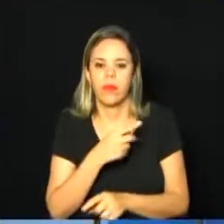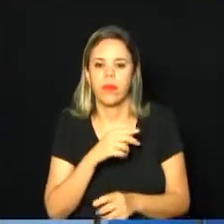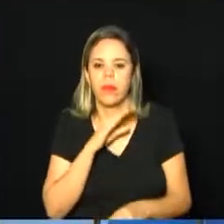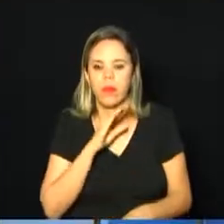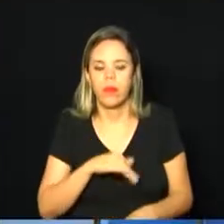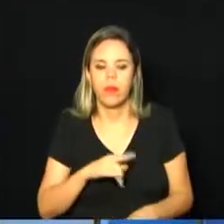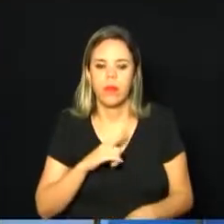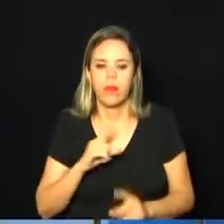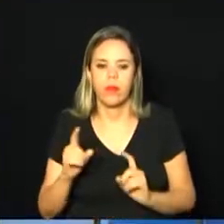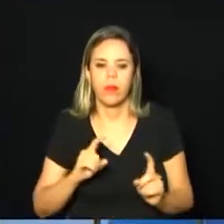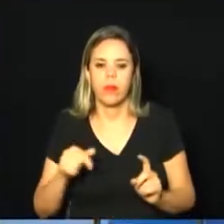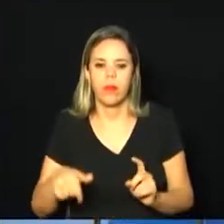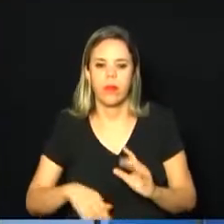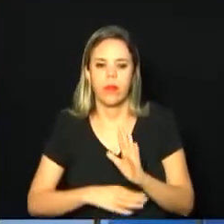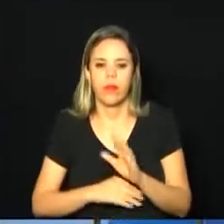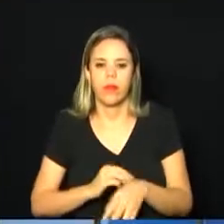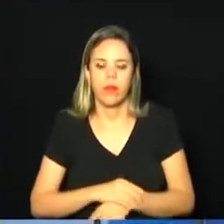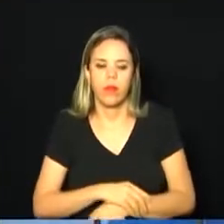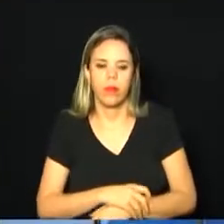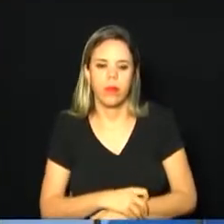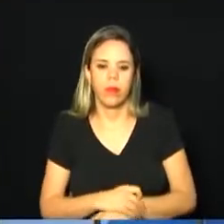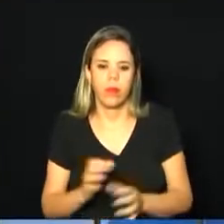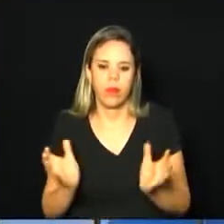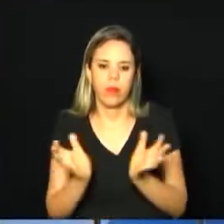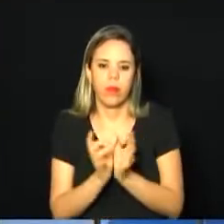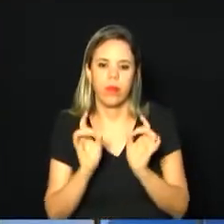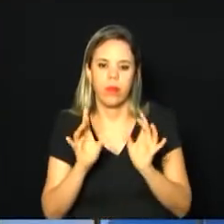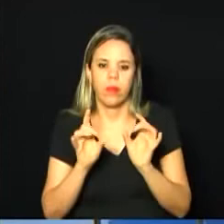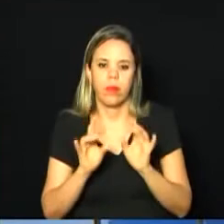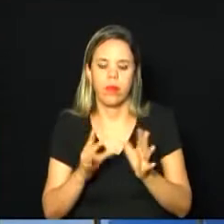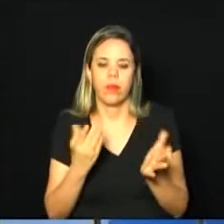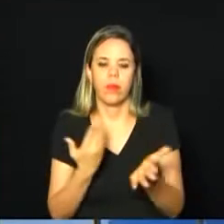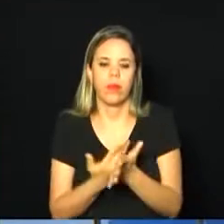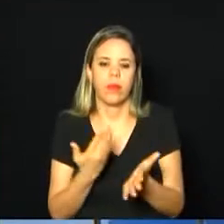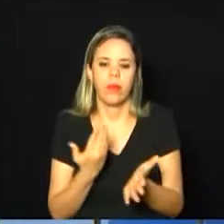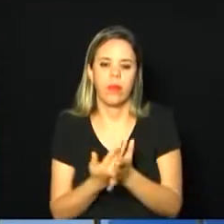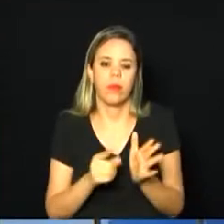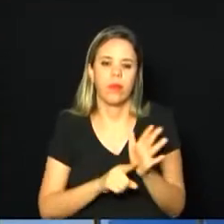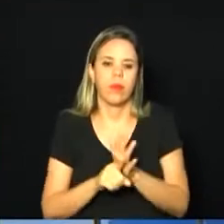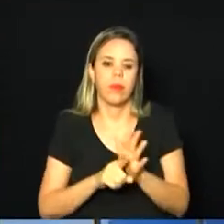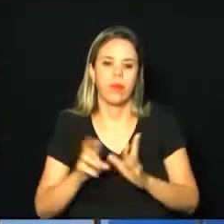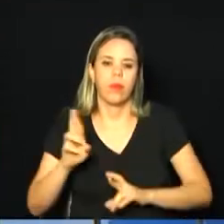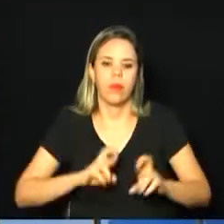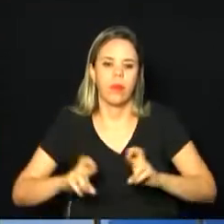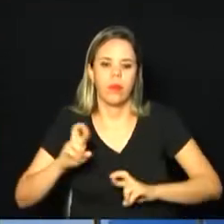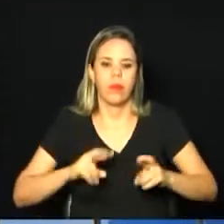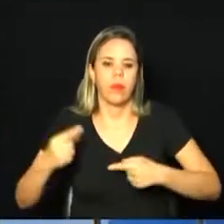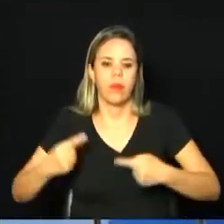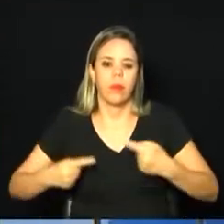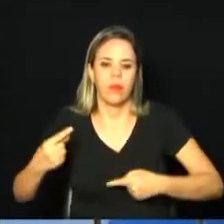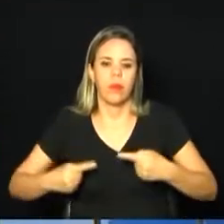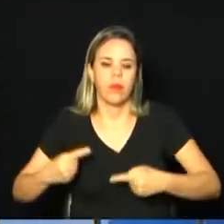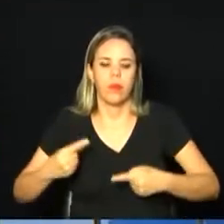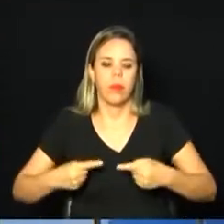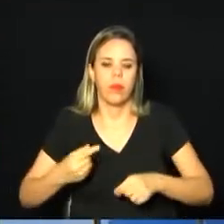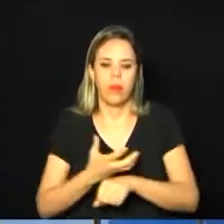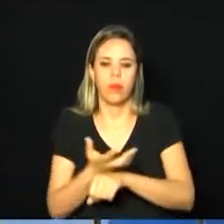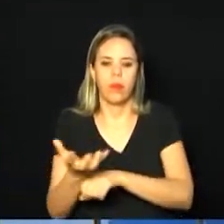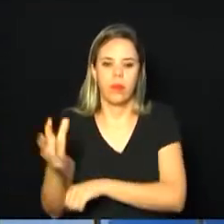então quem se reúne aqui na Câmara é a comissão especial de estudos que Analisa e discute a